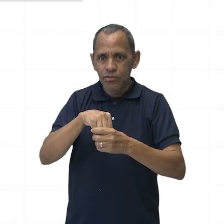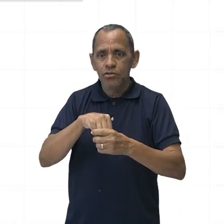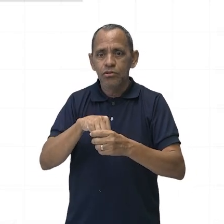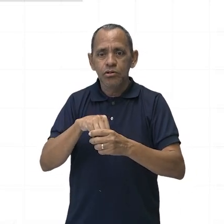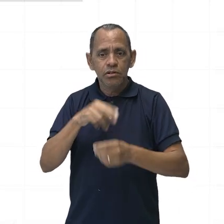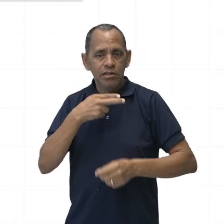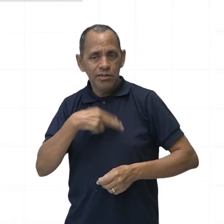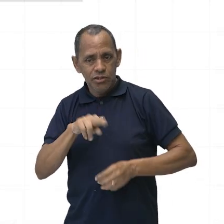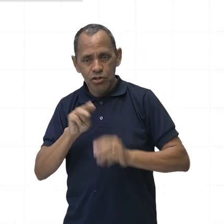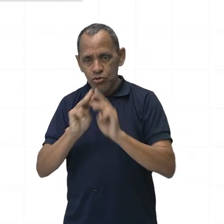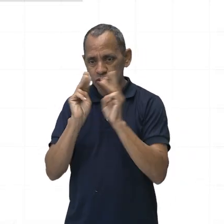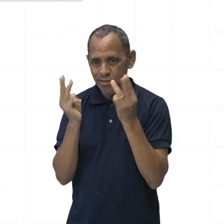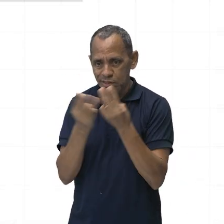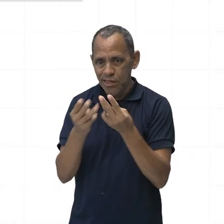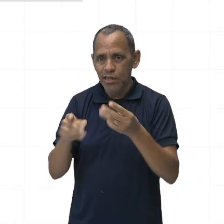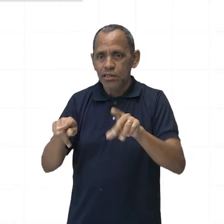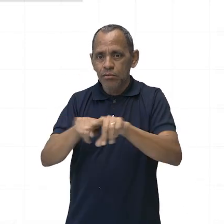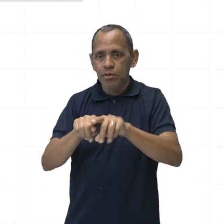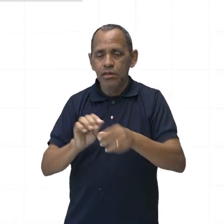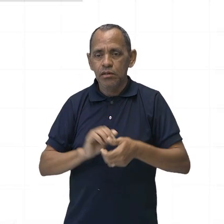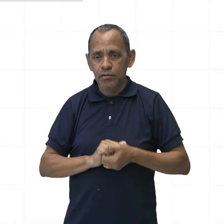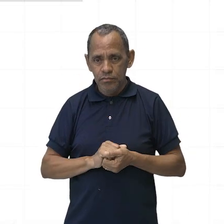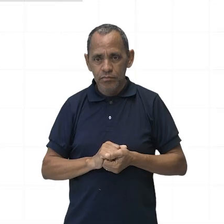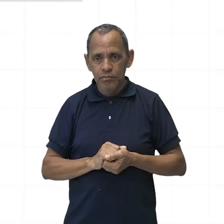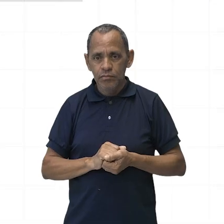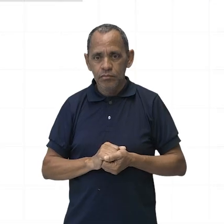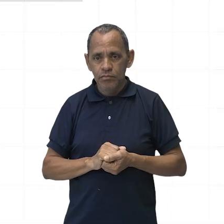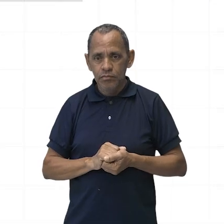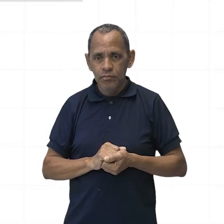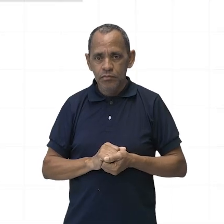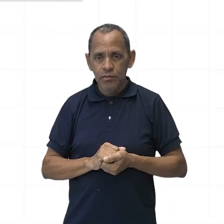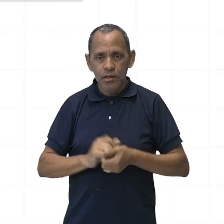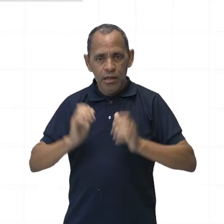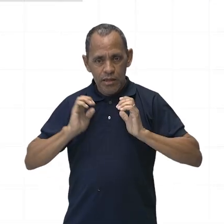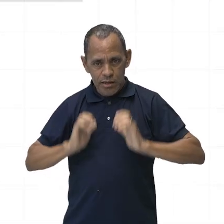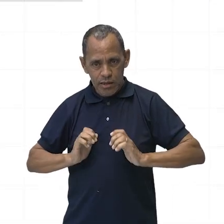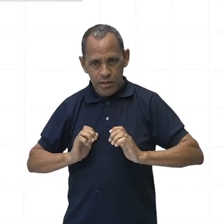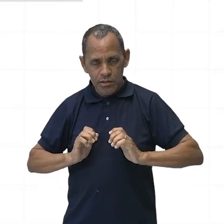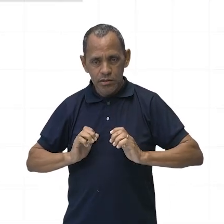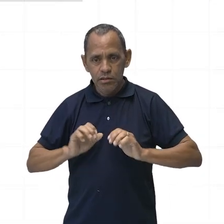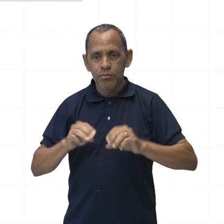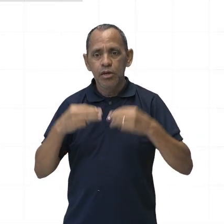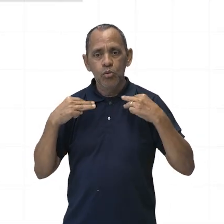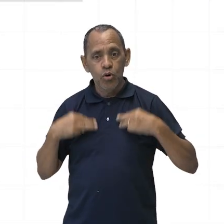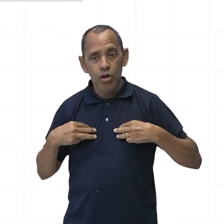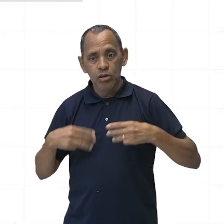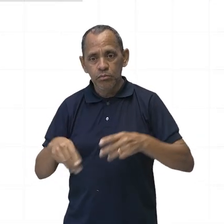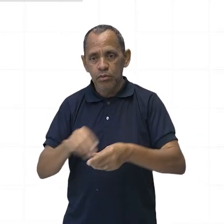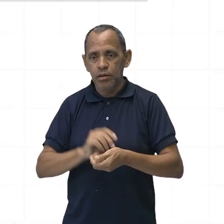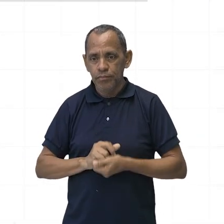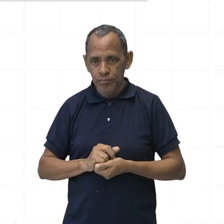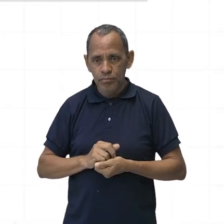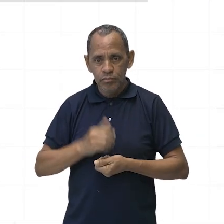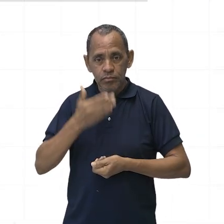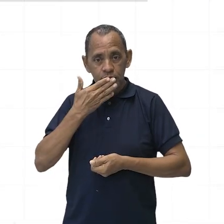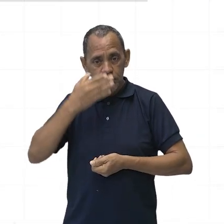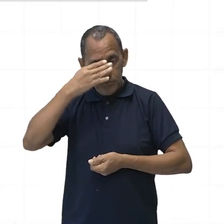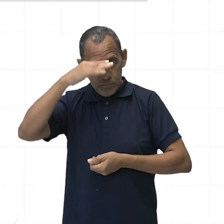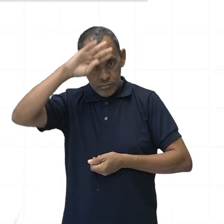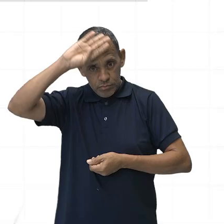no judaísmo, e que está muito aportado na questão da ética, da moral. No